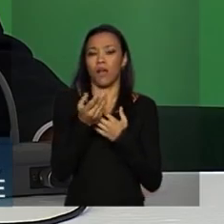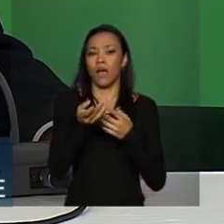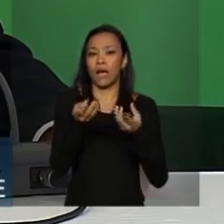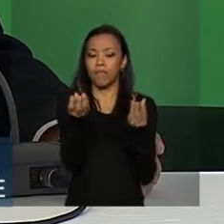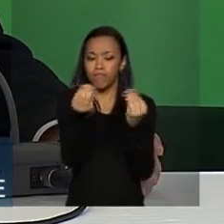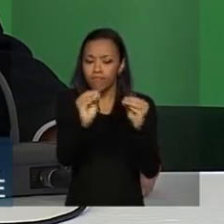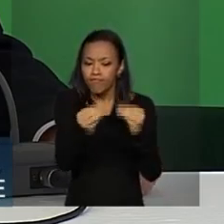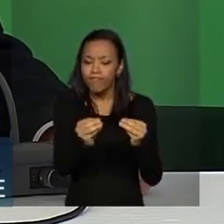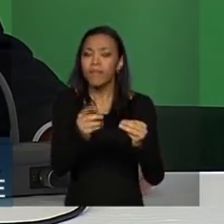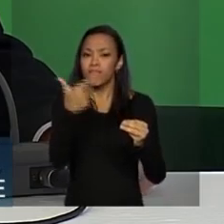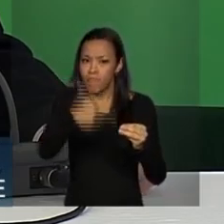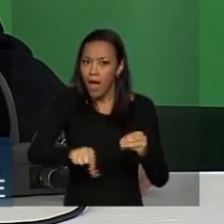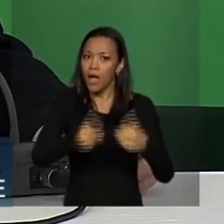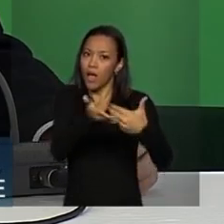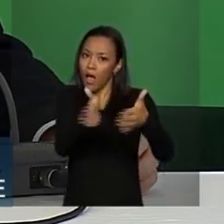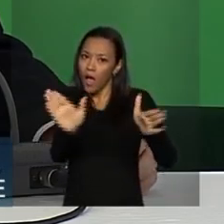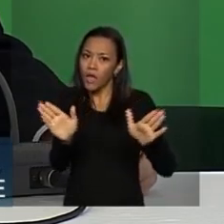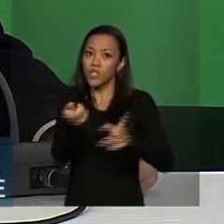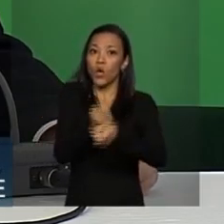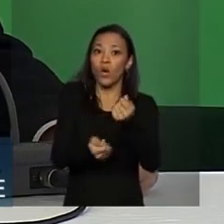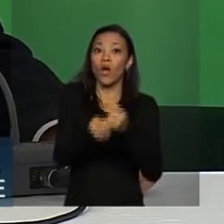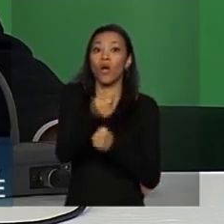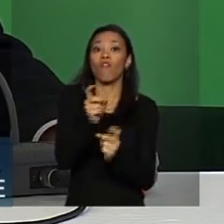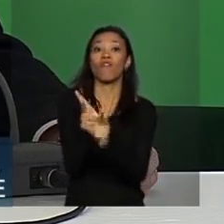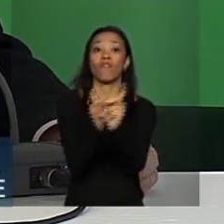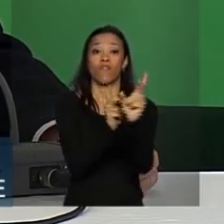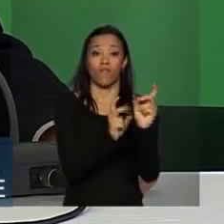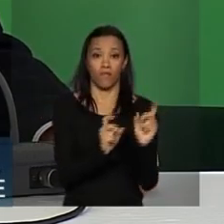ter mais comércio, que a gente possa